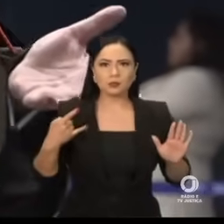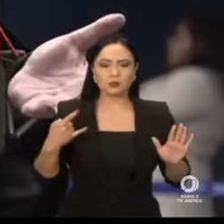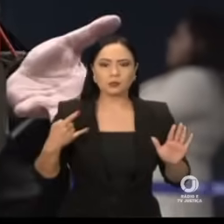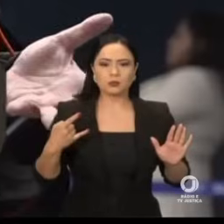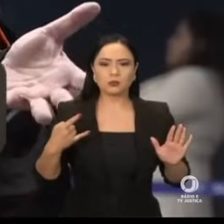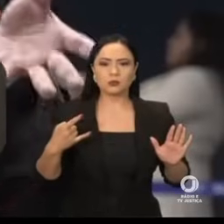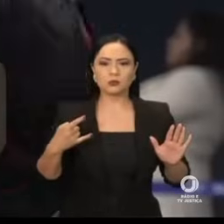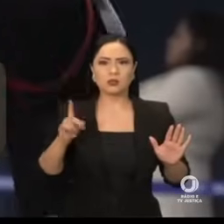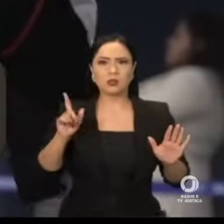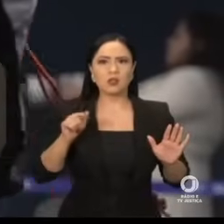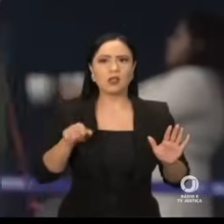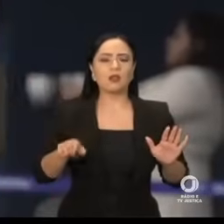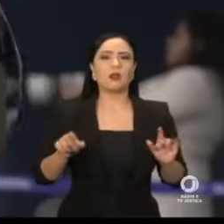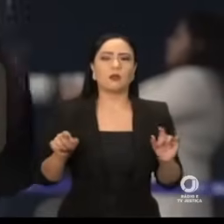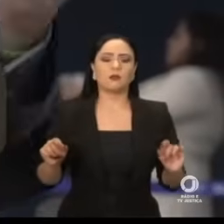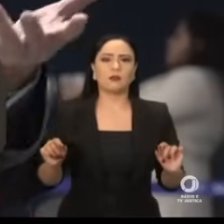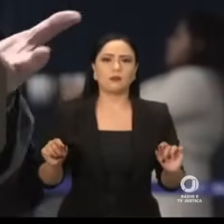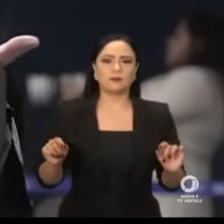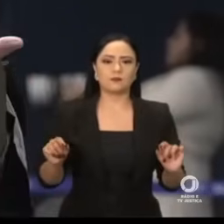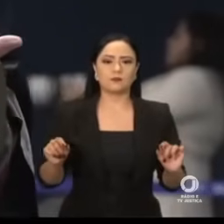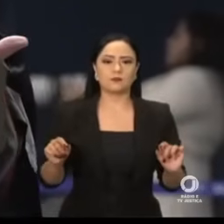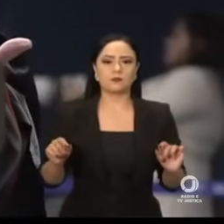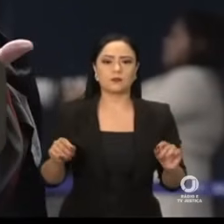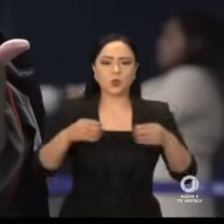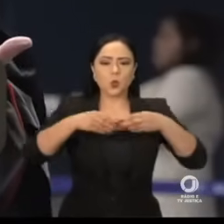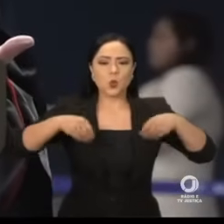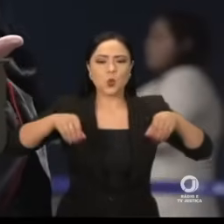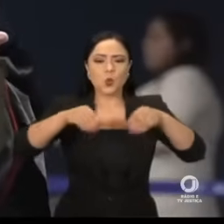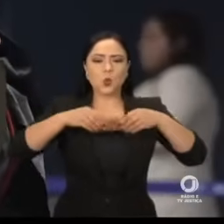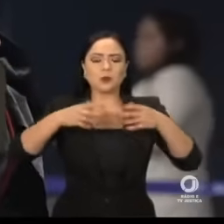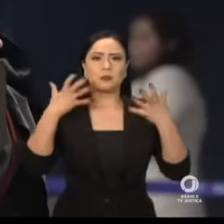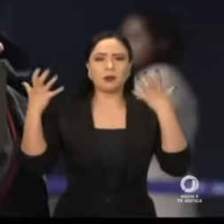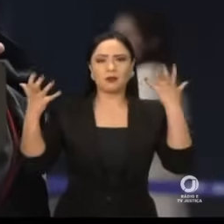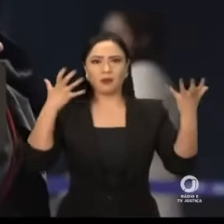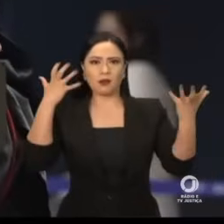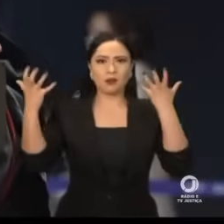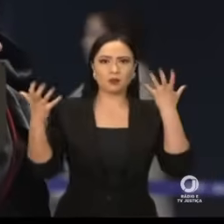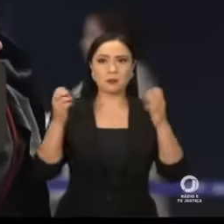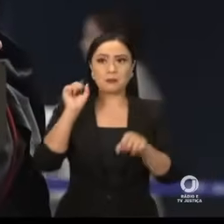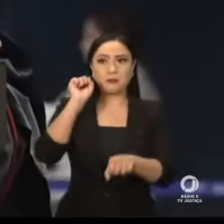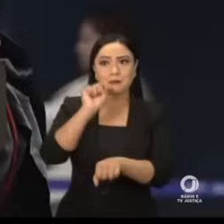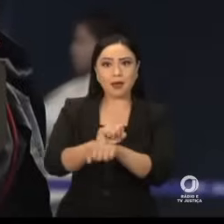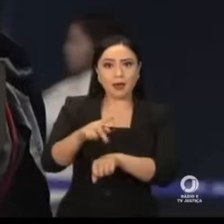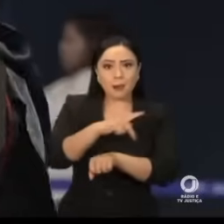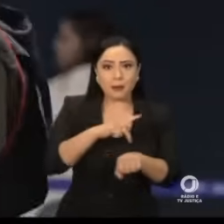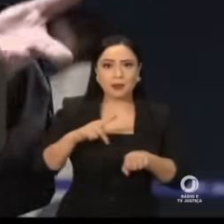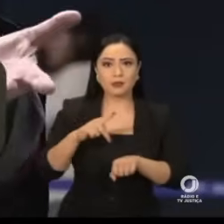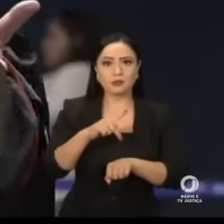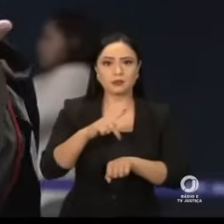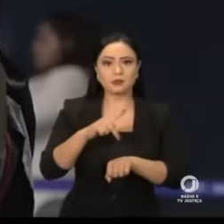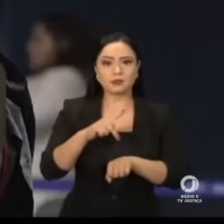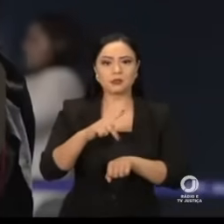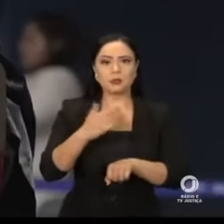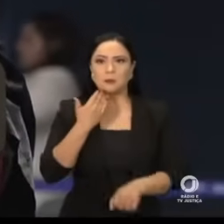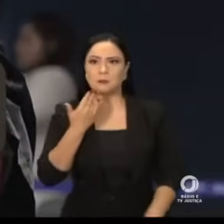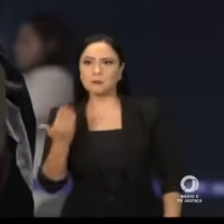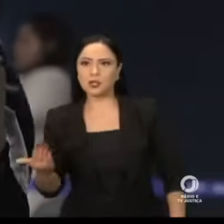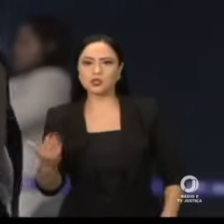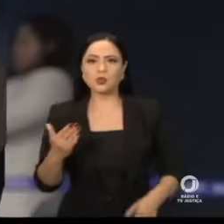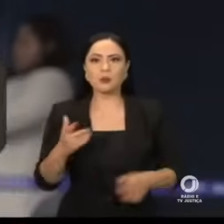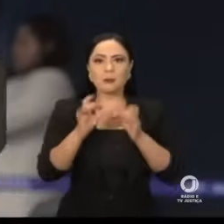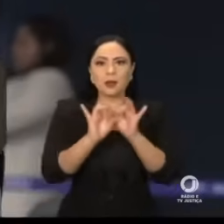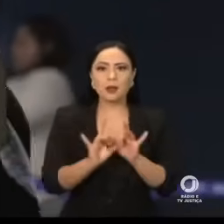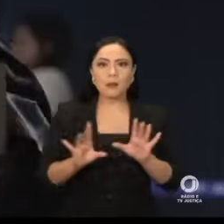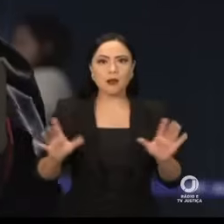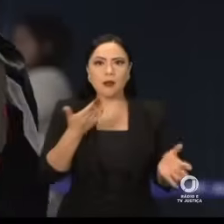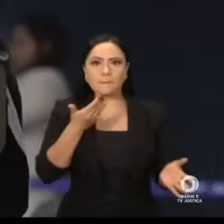Aquilo seria efetivamente os ingredientes para o caos, de parar o país. E ele pediu para desobstruir.